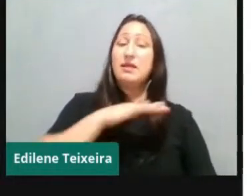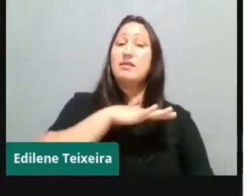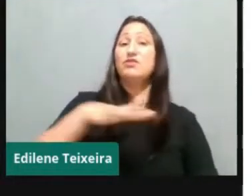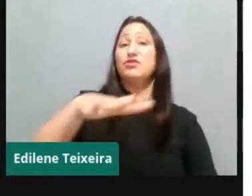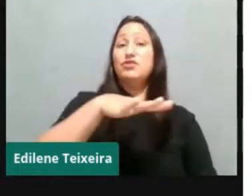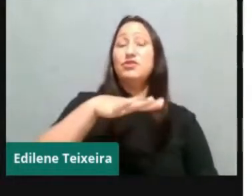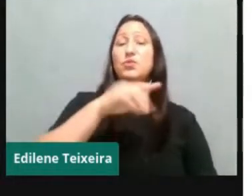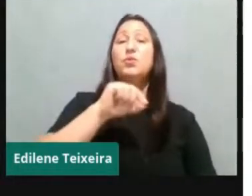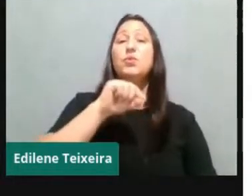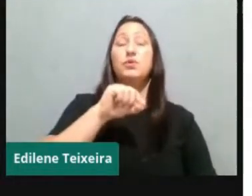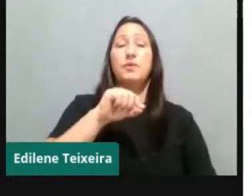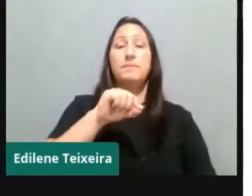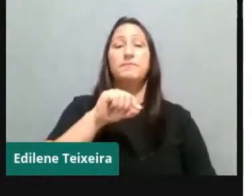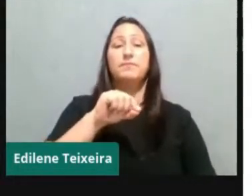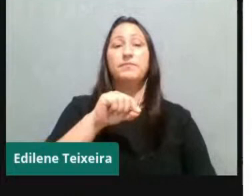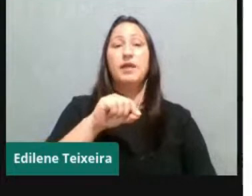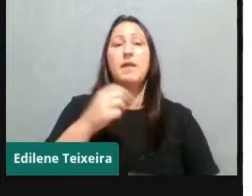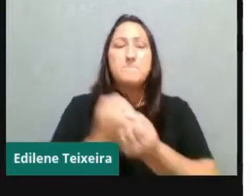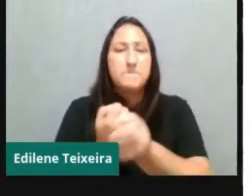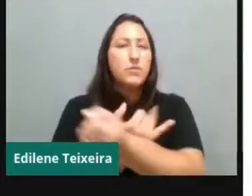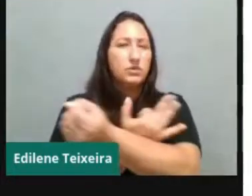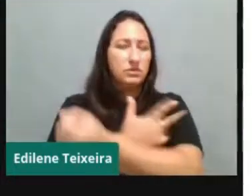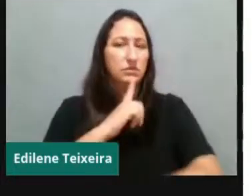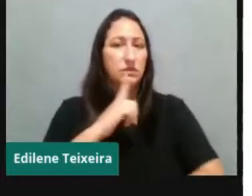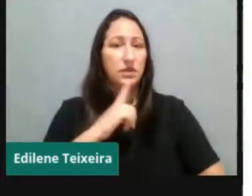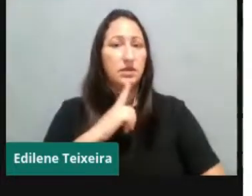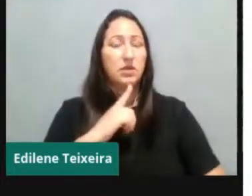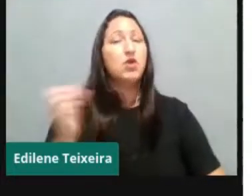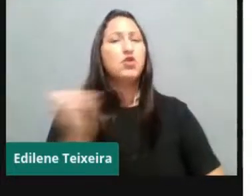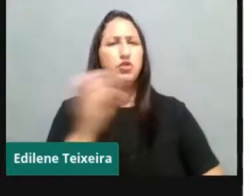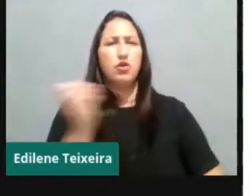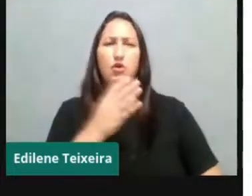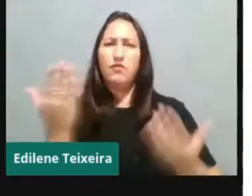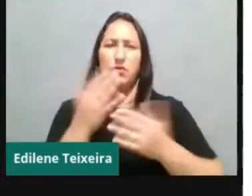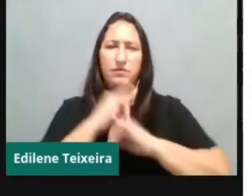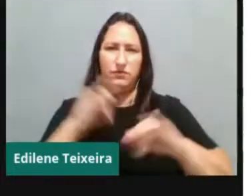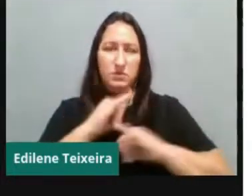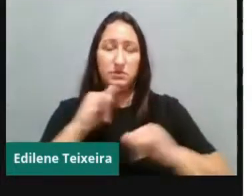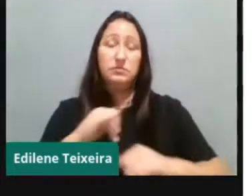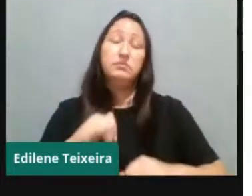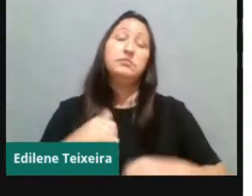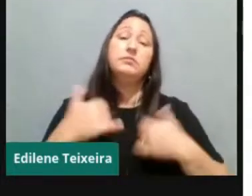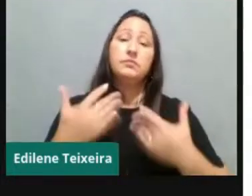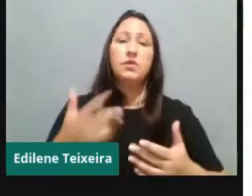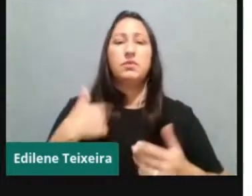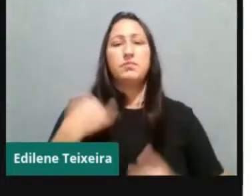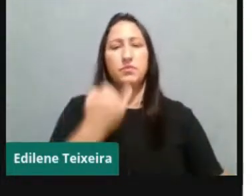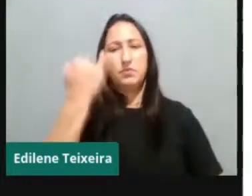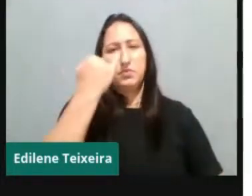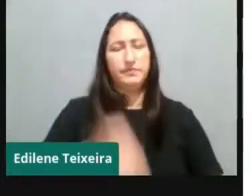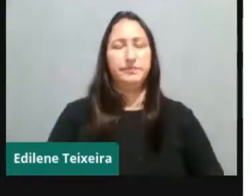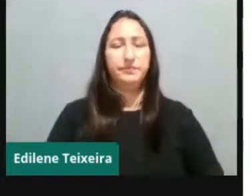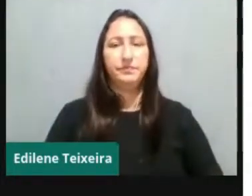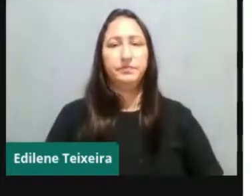para a emoção, mais recentemente descritas, foi importante aqui para esse desenho experimental. Mas então,